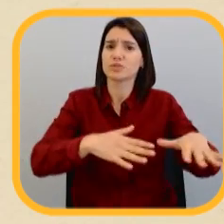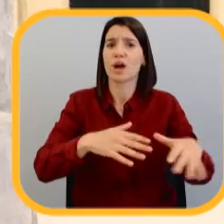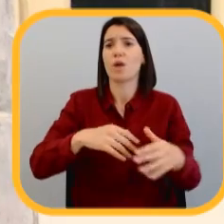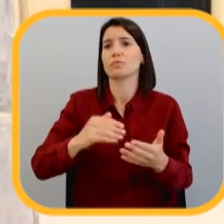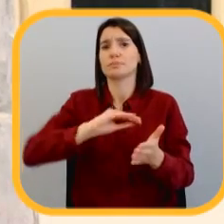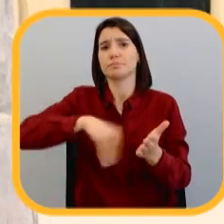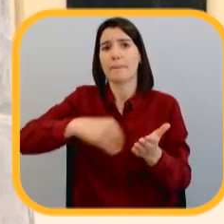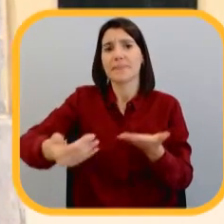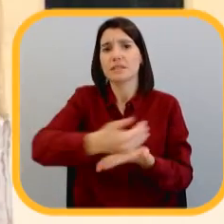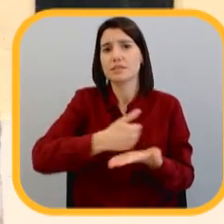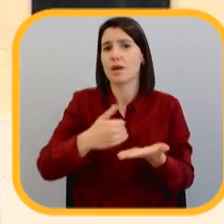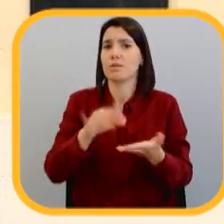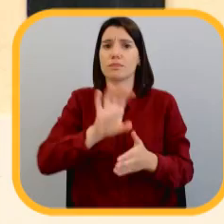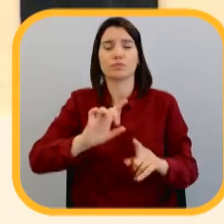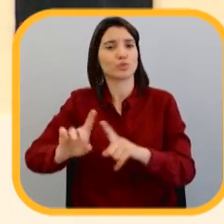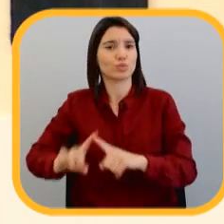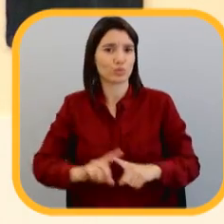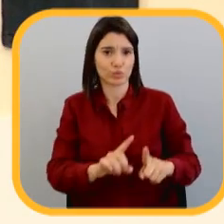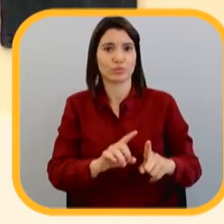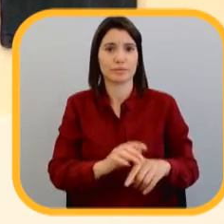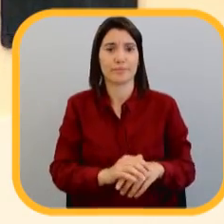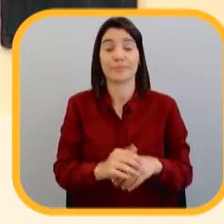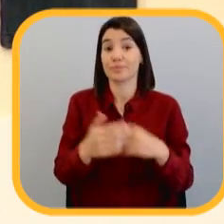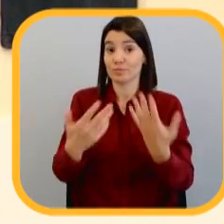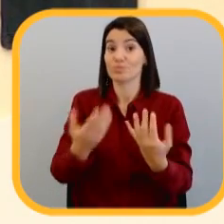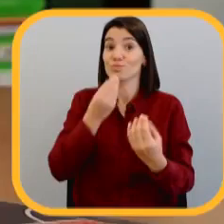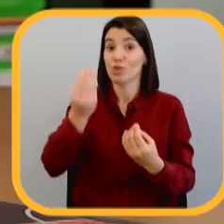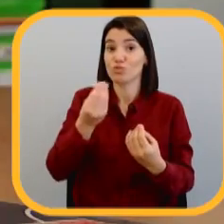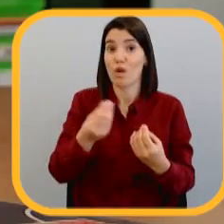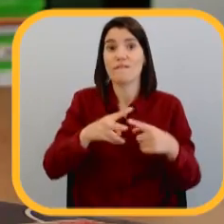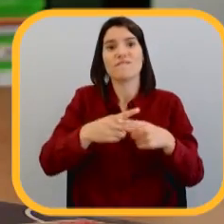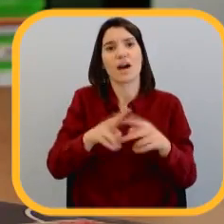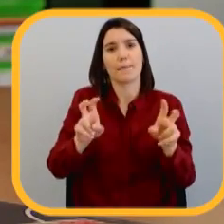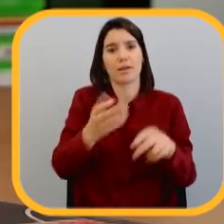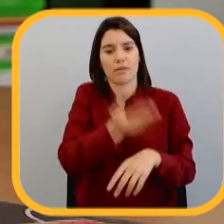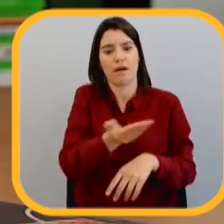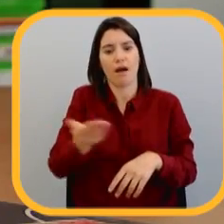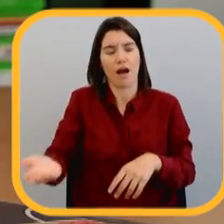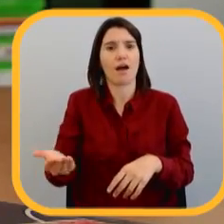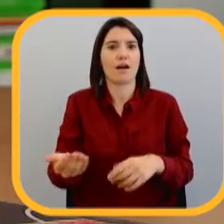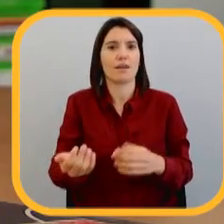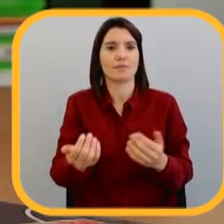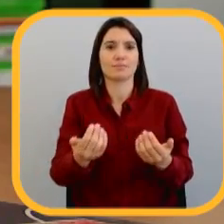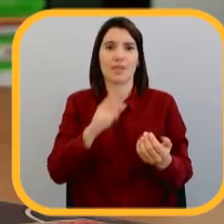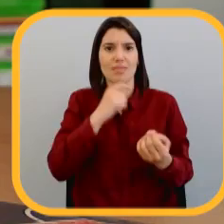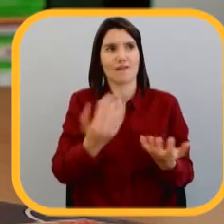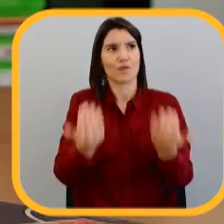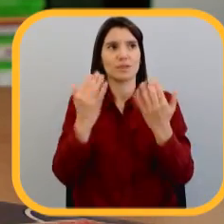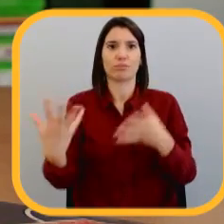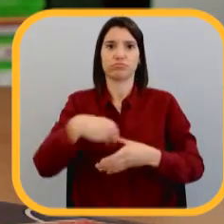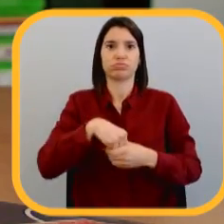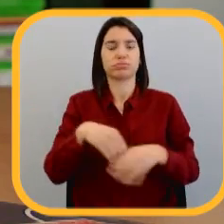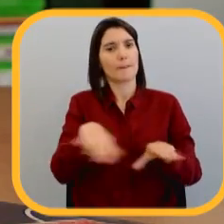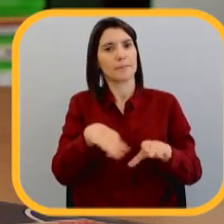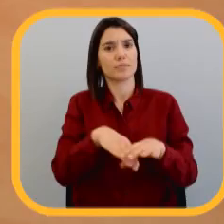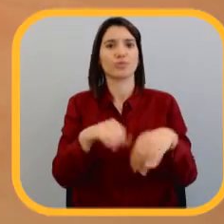em manifestações, petições ou outras iniciativas. Hoje em dia, os jovens têm mais ferramentas e estão mais bem apetrechados para